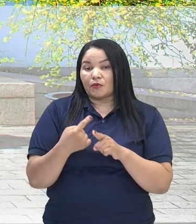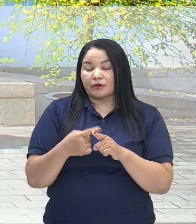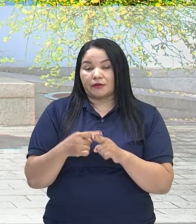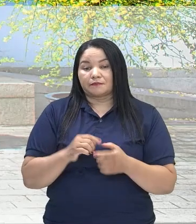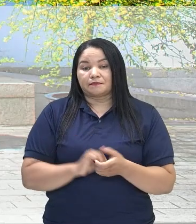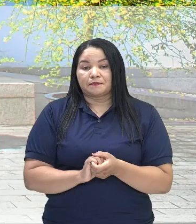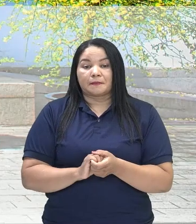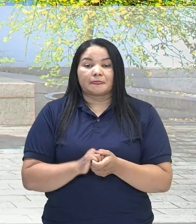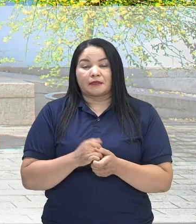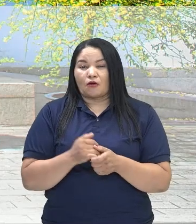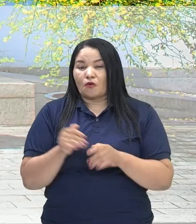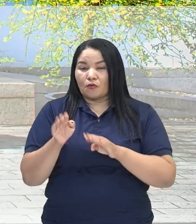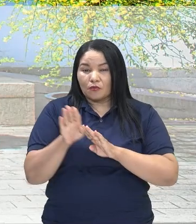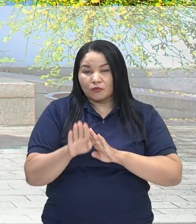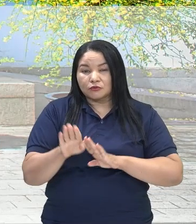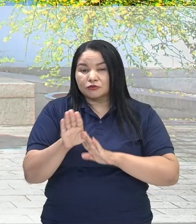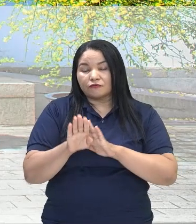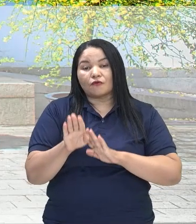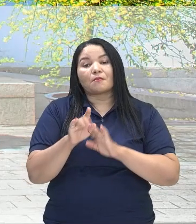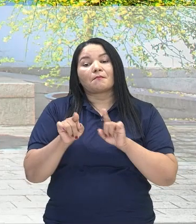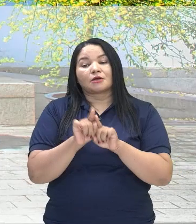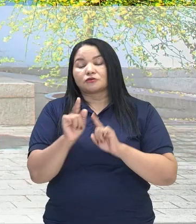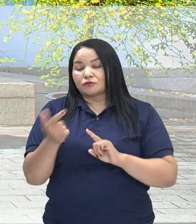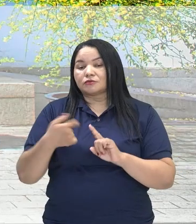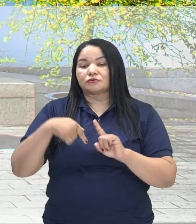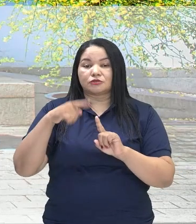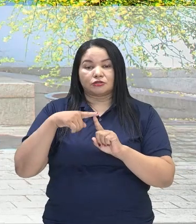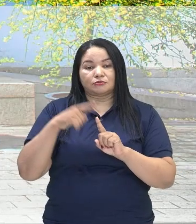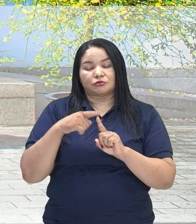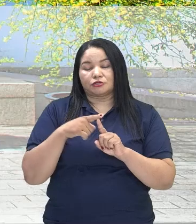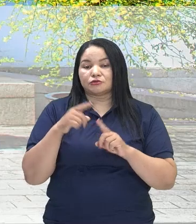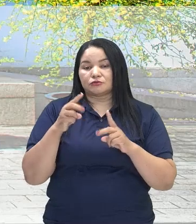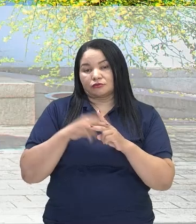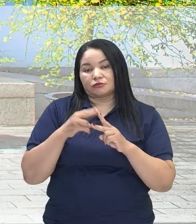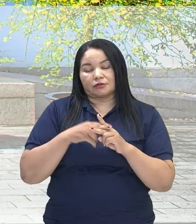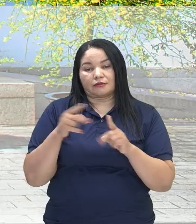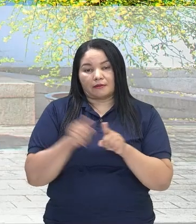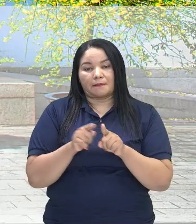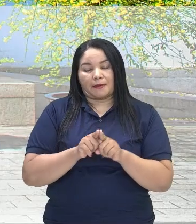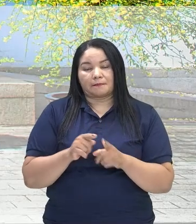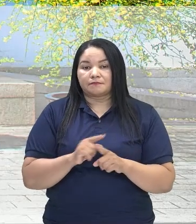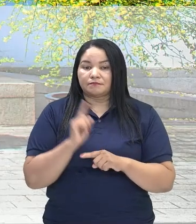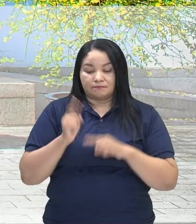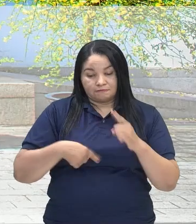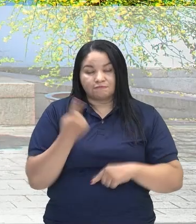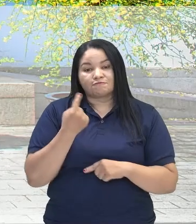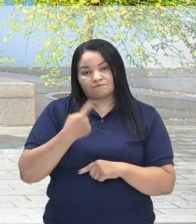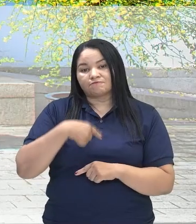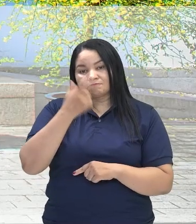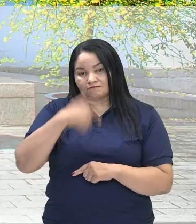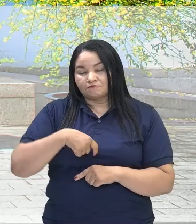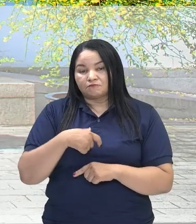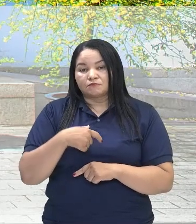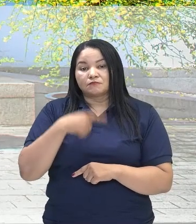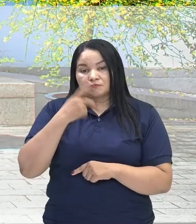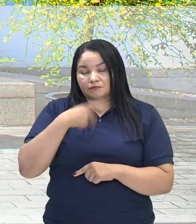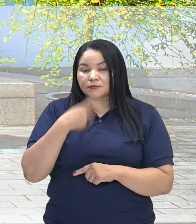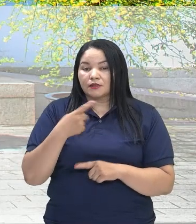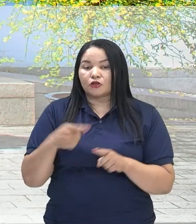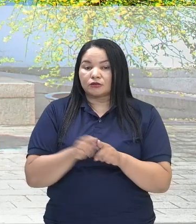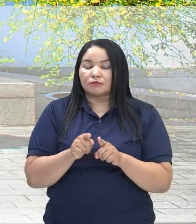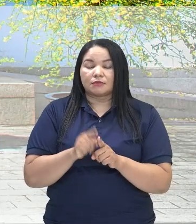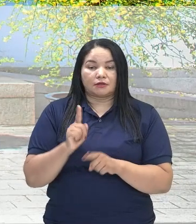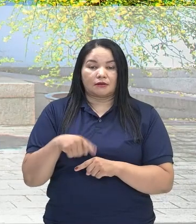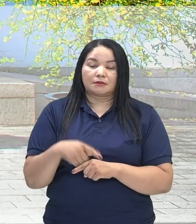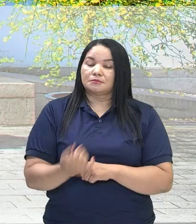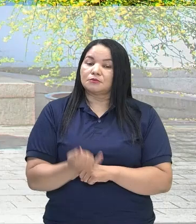Kung Fu, mas em outras artes marciais também, essa questão da superação pessoal se faz muito presente.